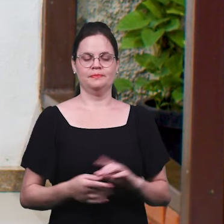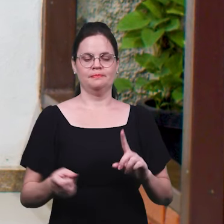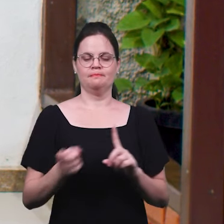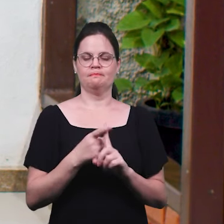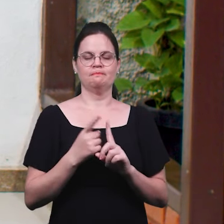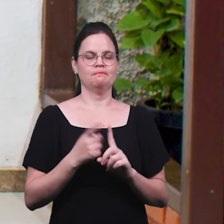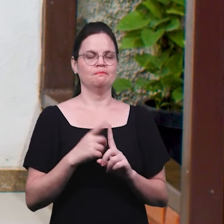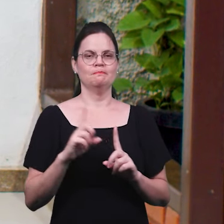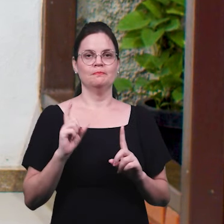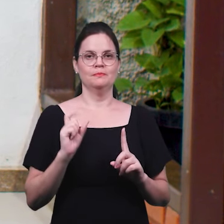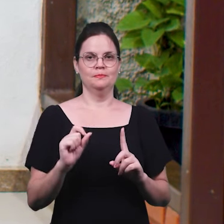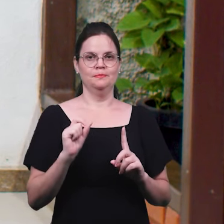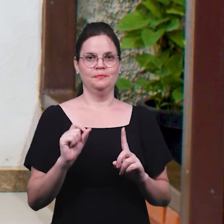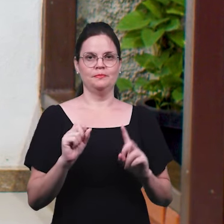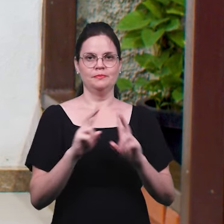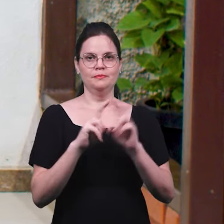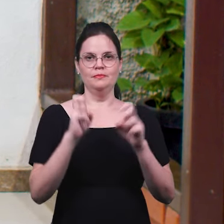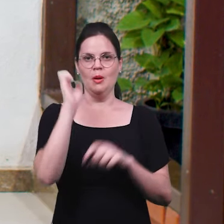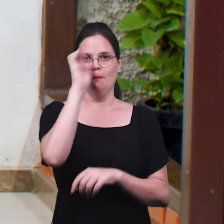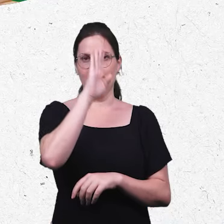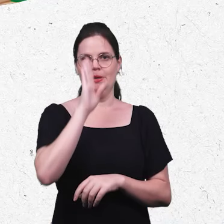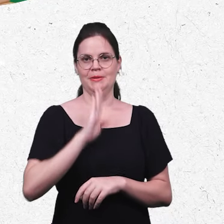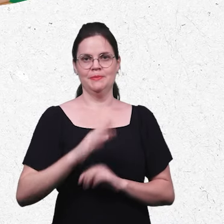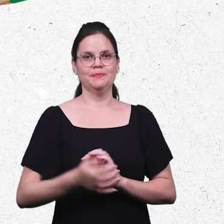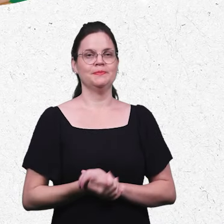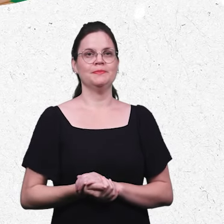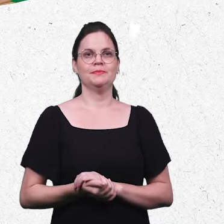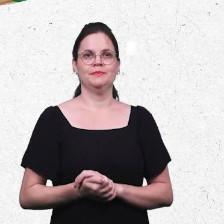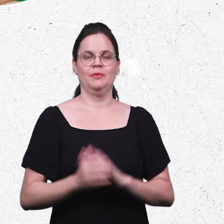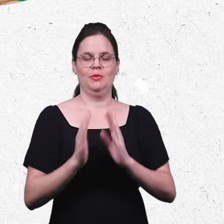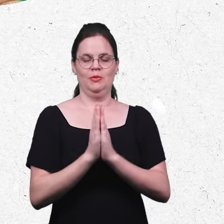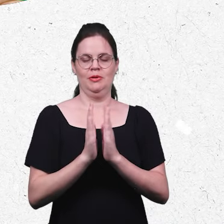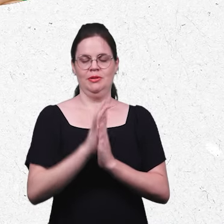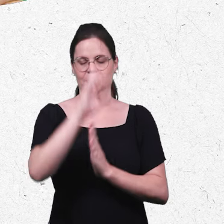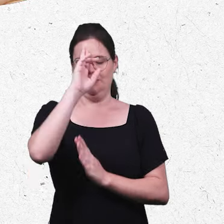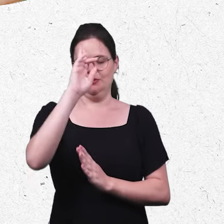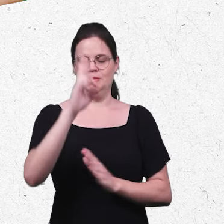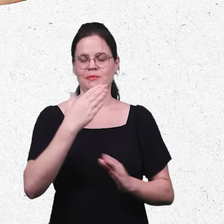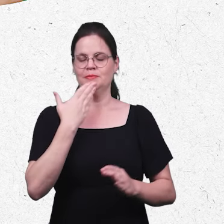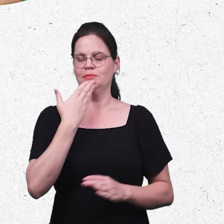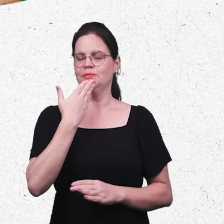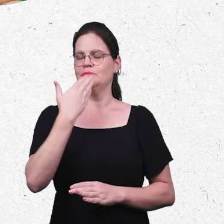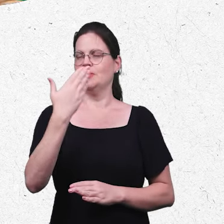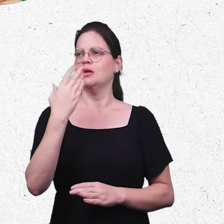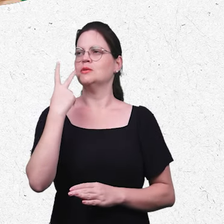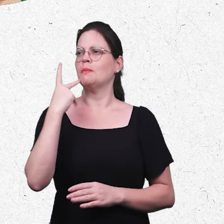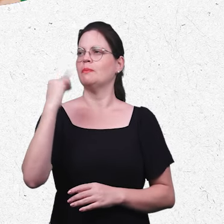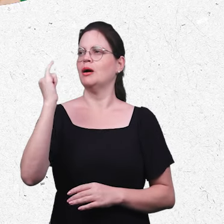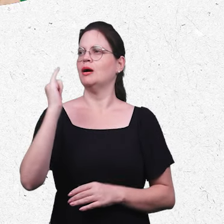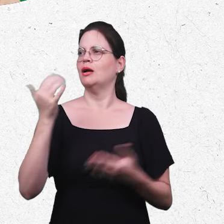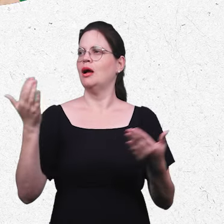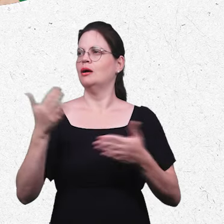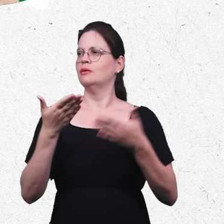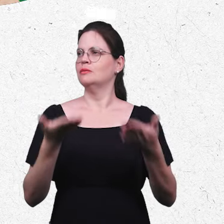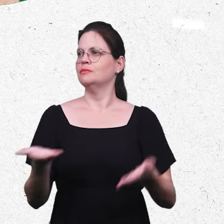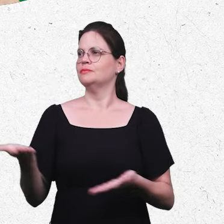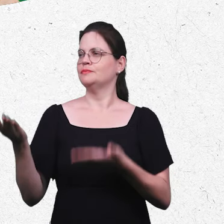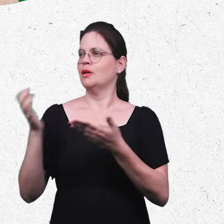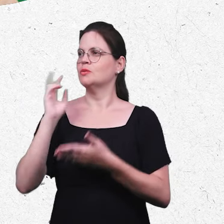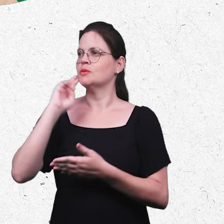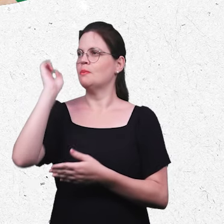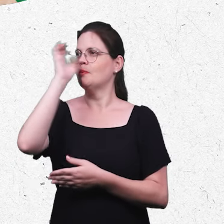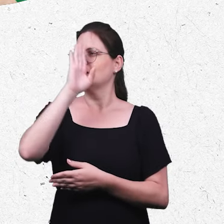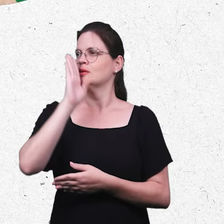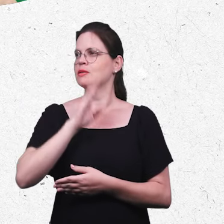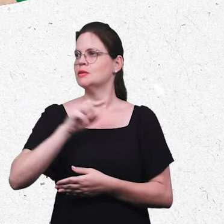nossa primeira intercessão pela nossa pátria. Senhor, nós intercedemos a Ti quando colocamos, ó Deus, diante do Teu altar, ó Deus, a